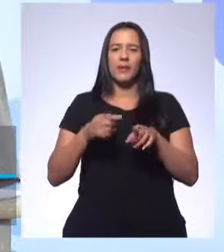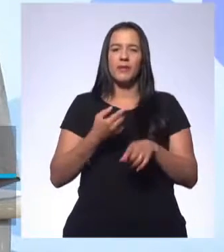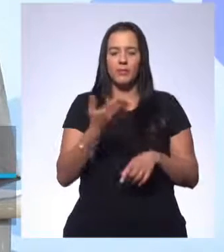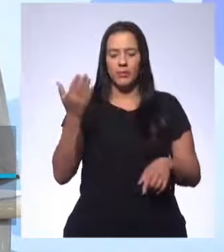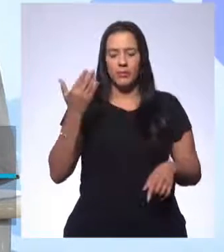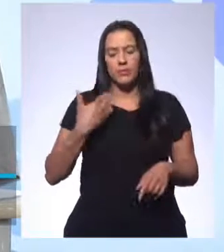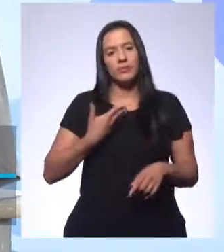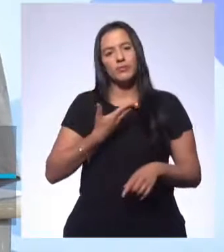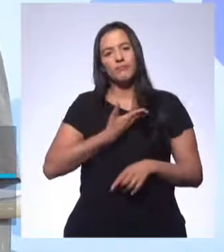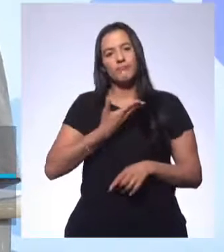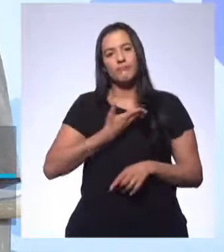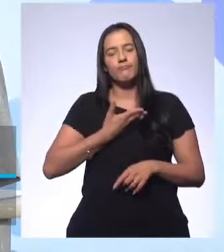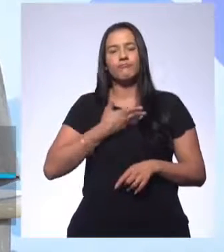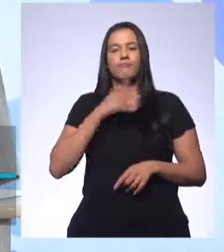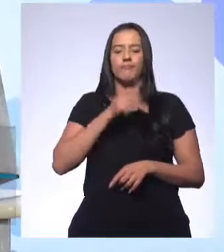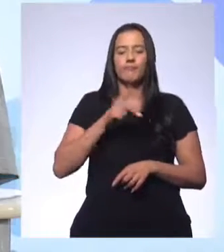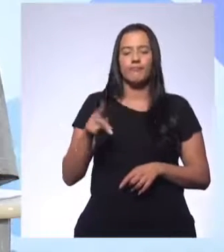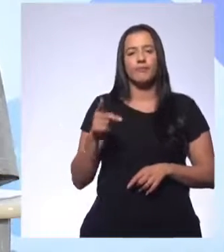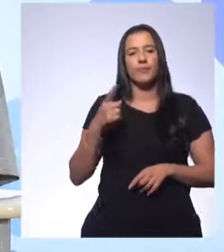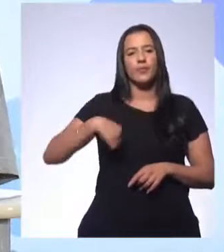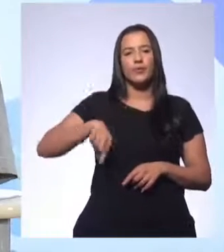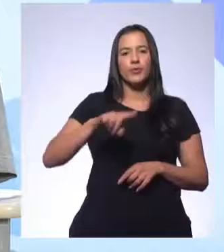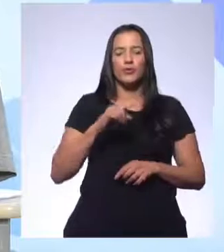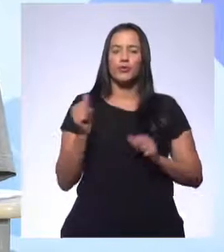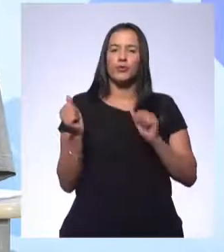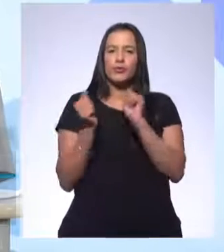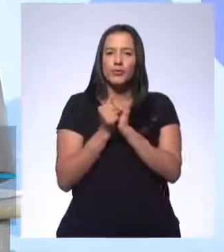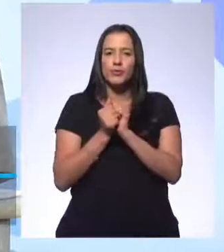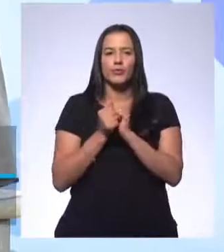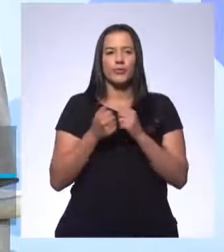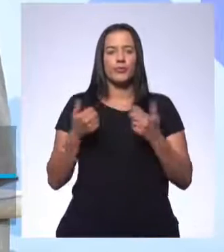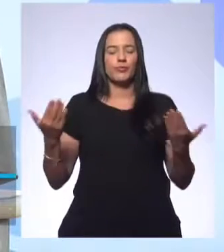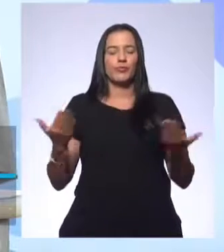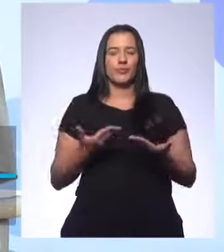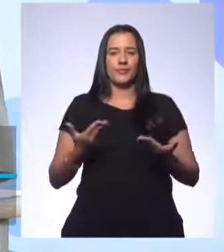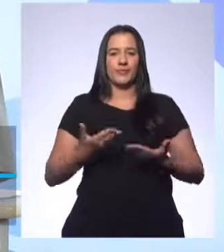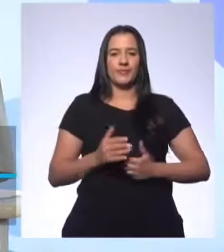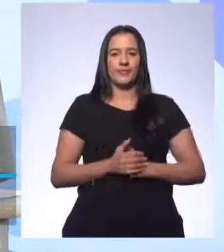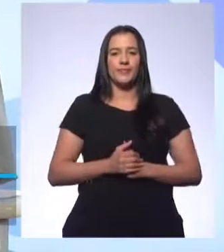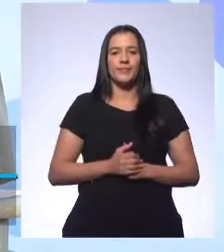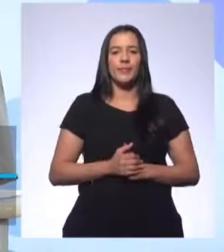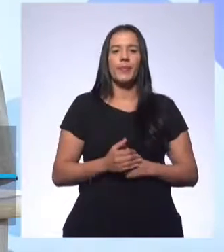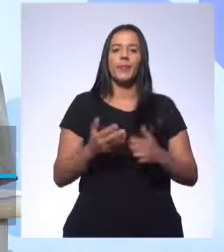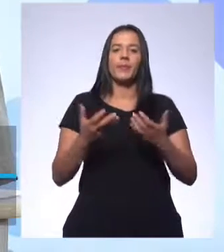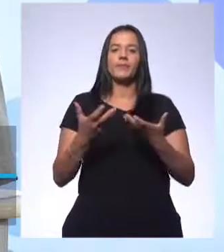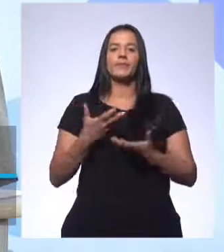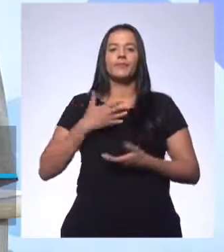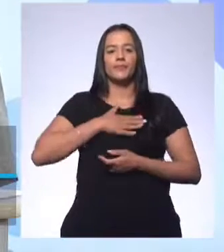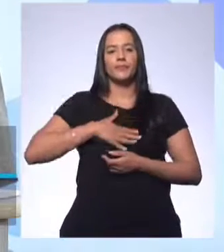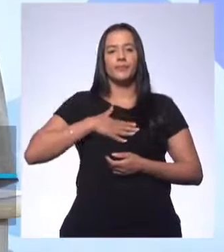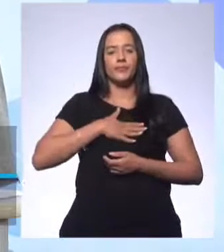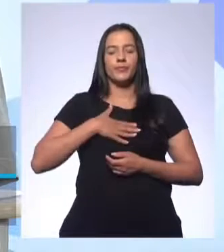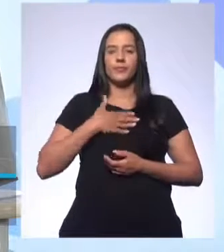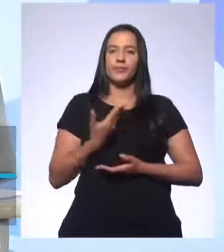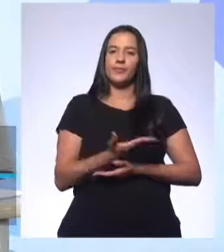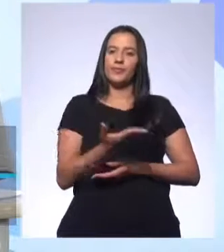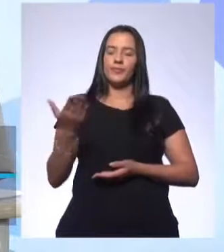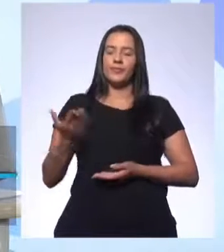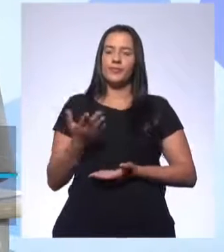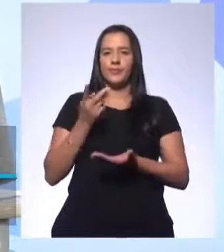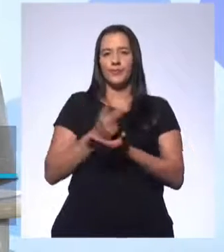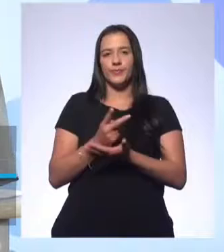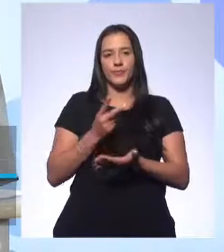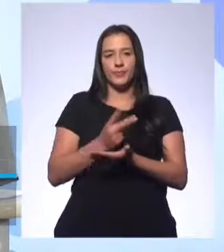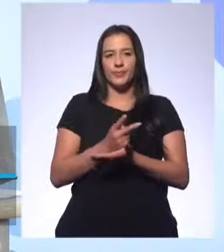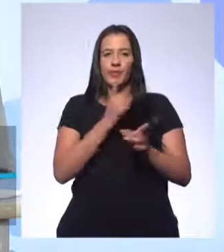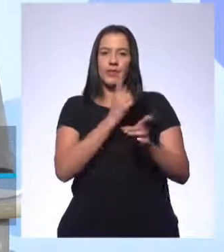colegas professores, estamos juntos aí nesta batalha, e eu gostaria de pedir primeiro que sempre que vocês quiserem,